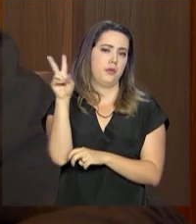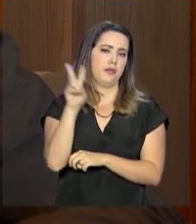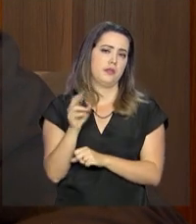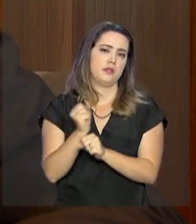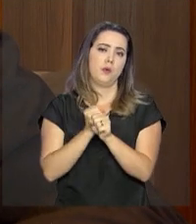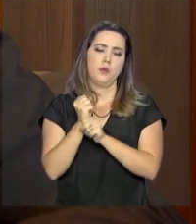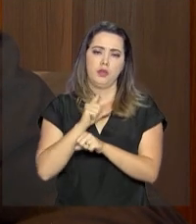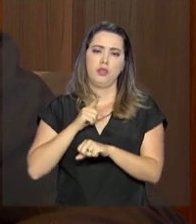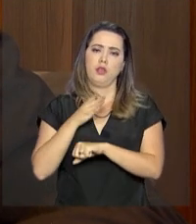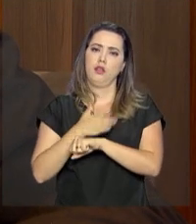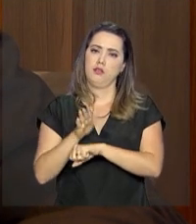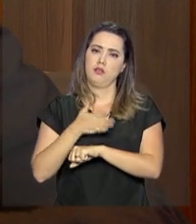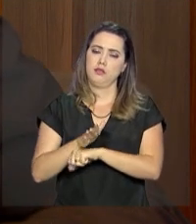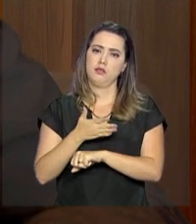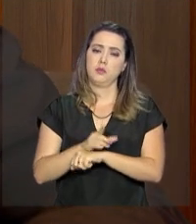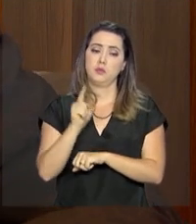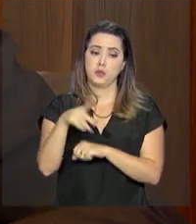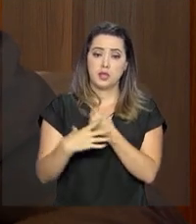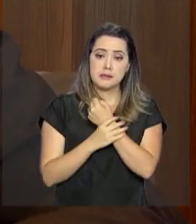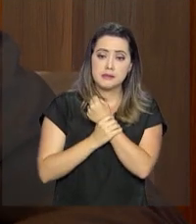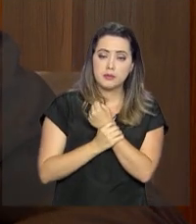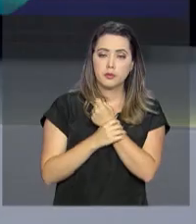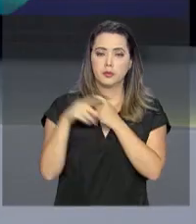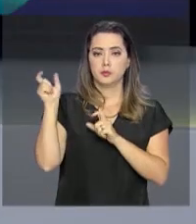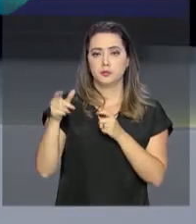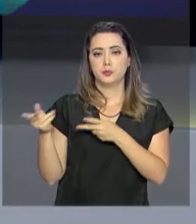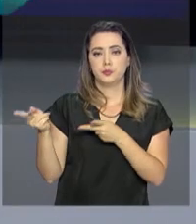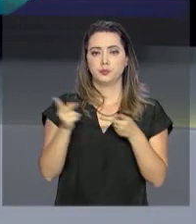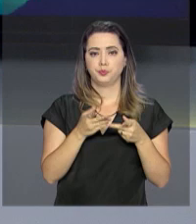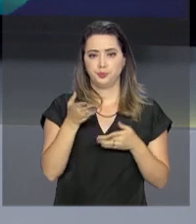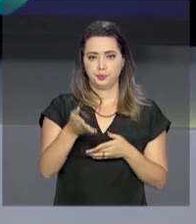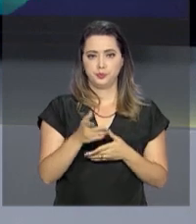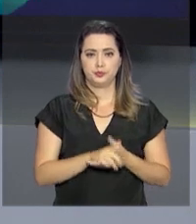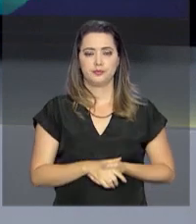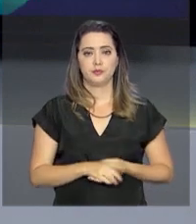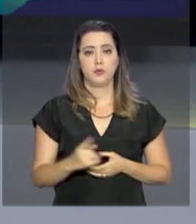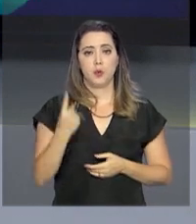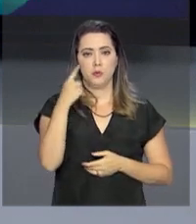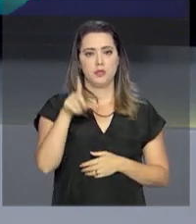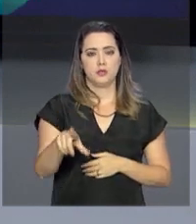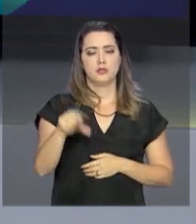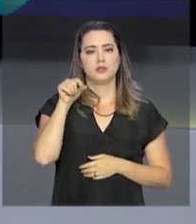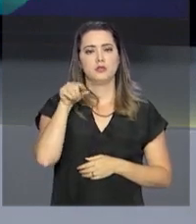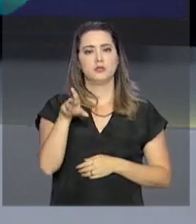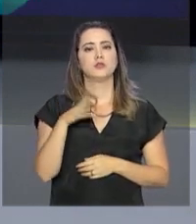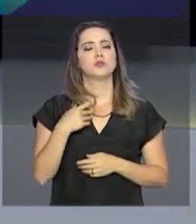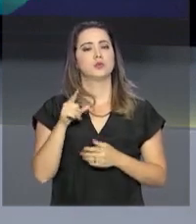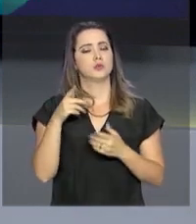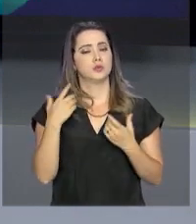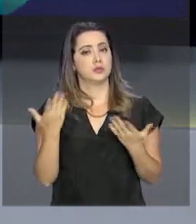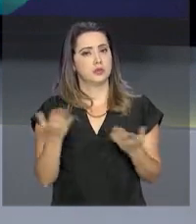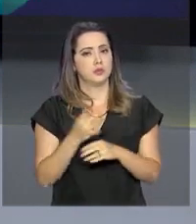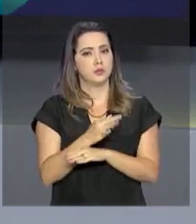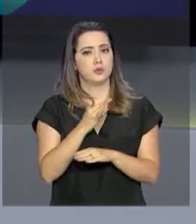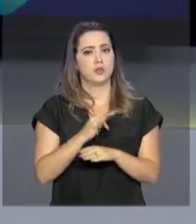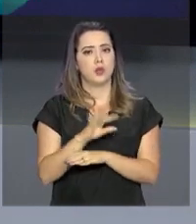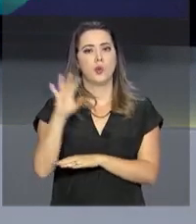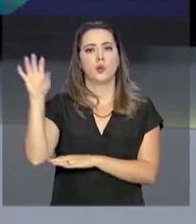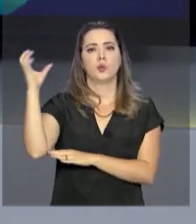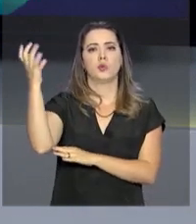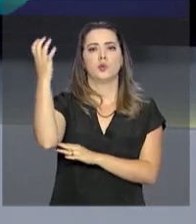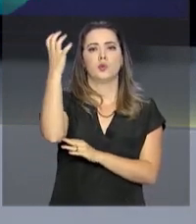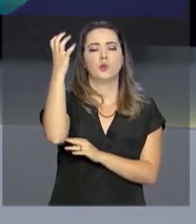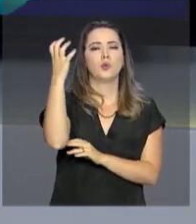segurança para quem vem ficar aqui né e olha é uma das opções nesse período de férias é o turismo ecológico